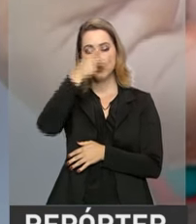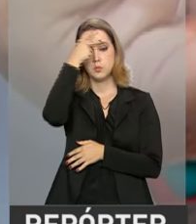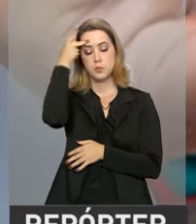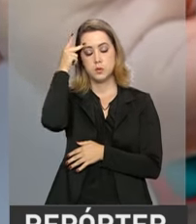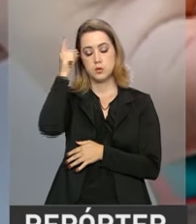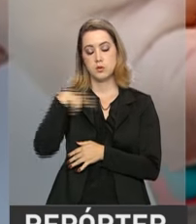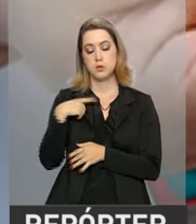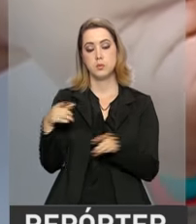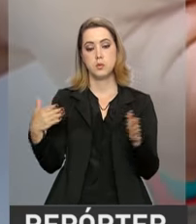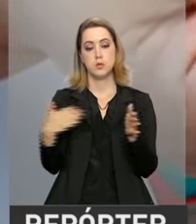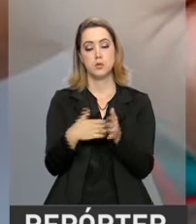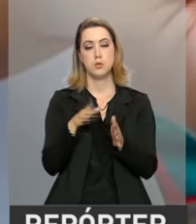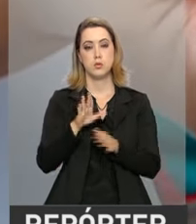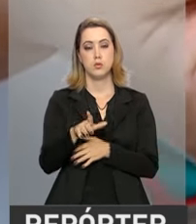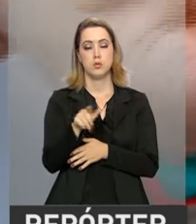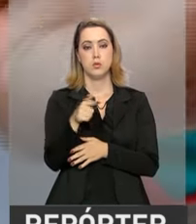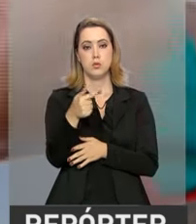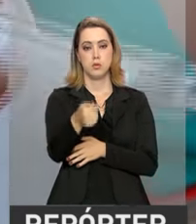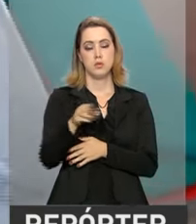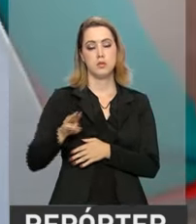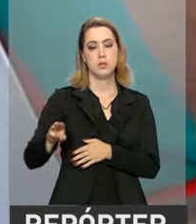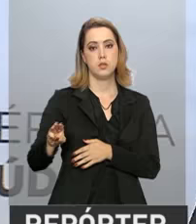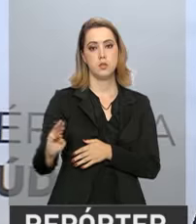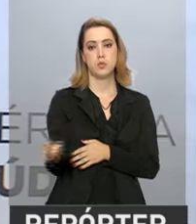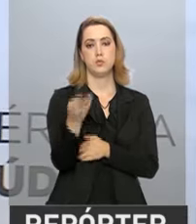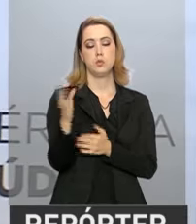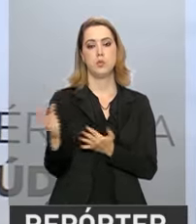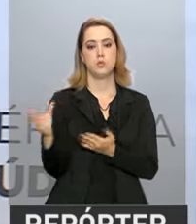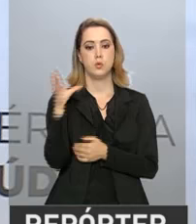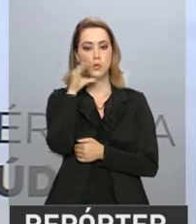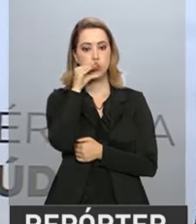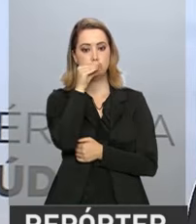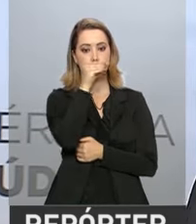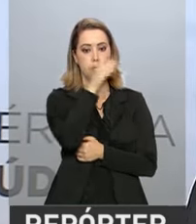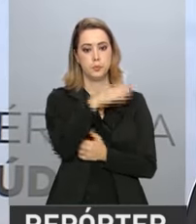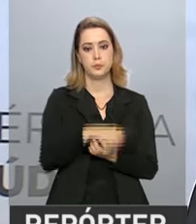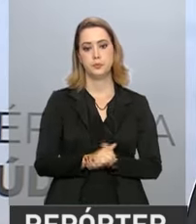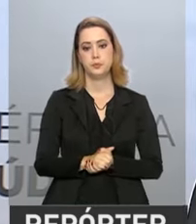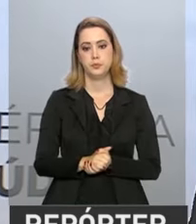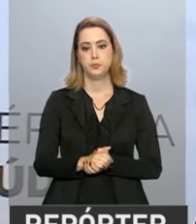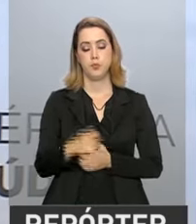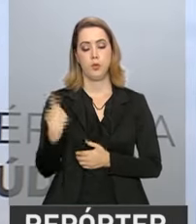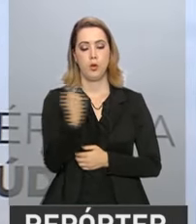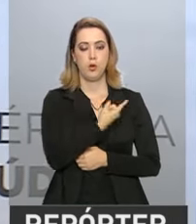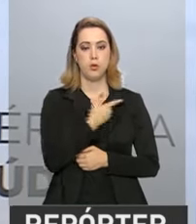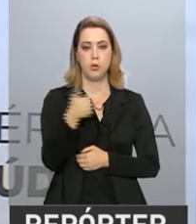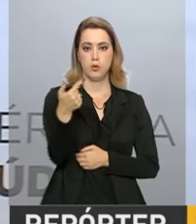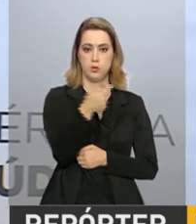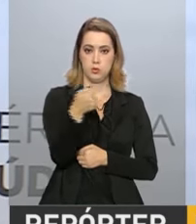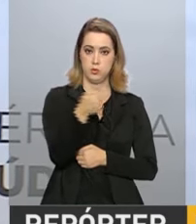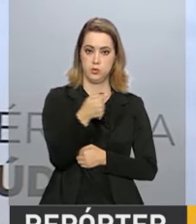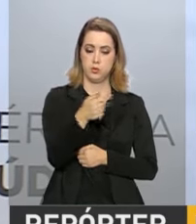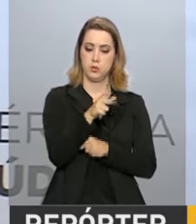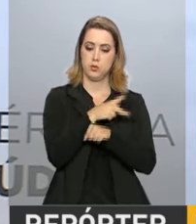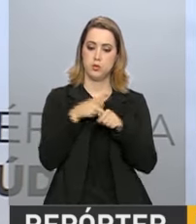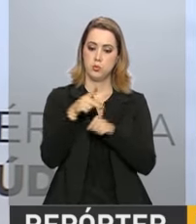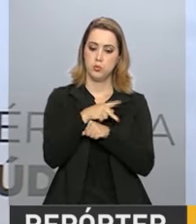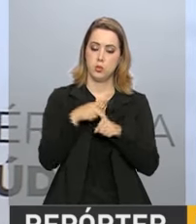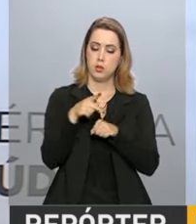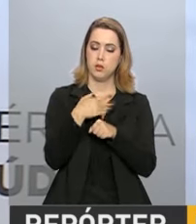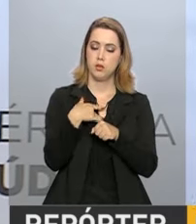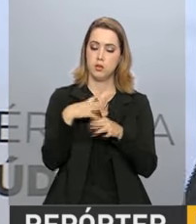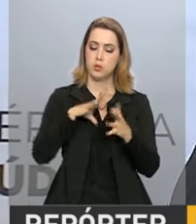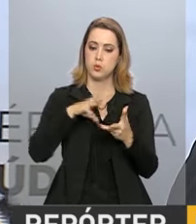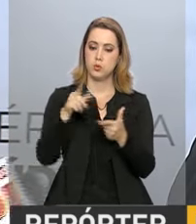7 milhões e 200 mil adolescentes. Somos o sétimo país do mundo a adotar a vacinação para meninos e